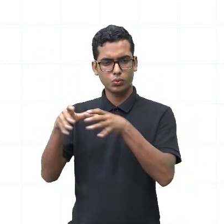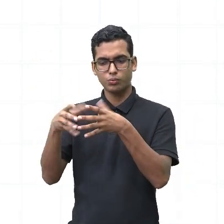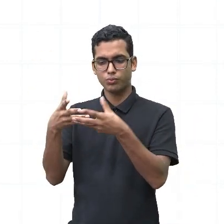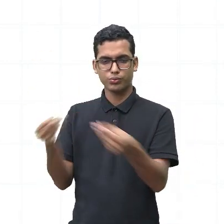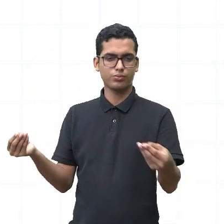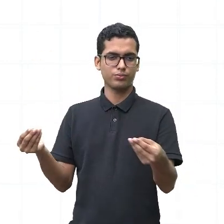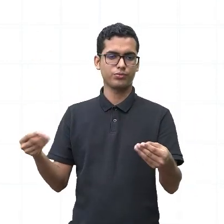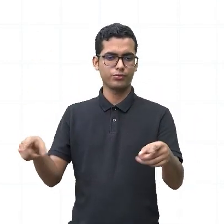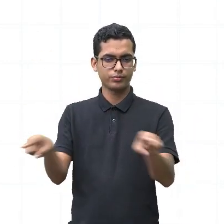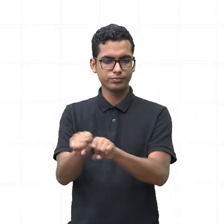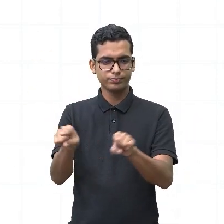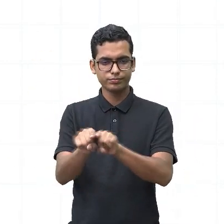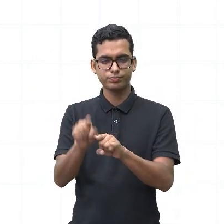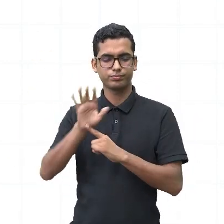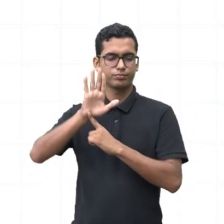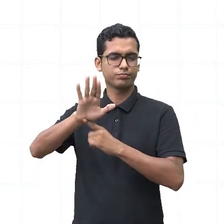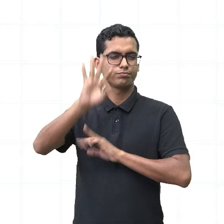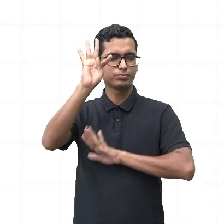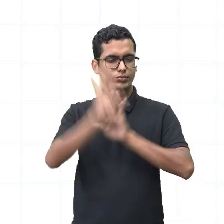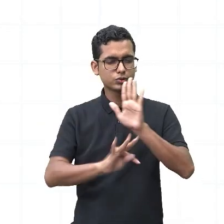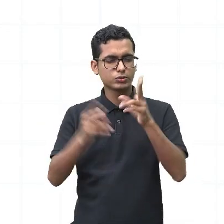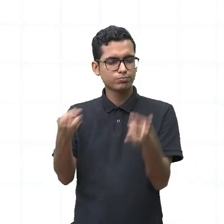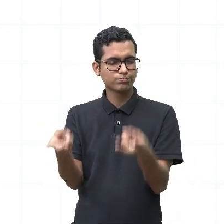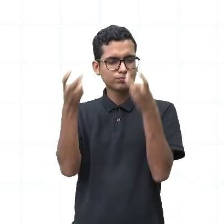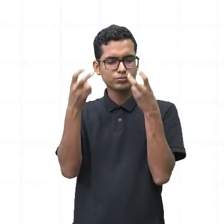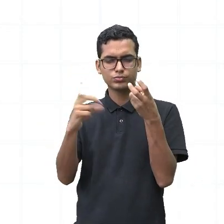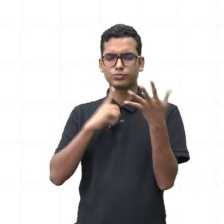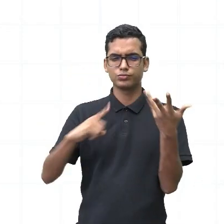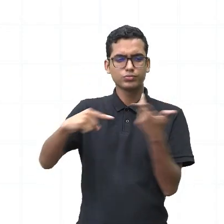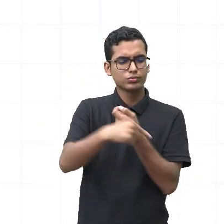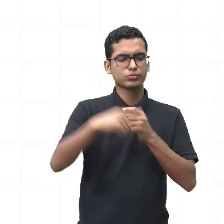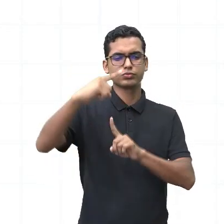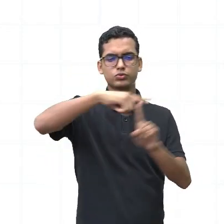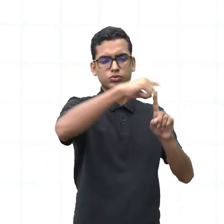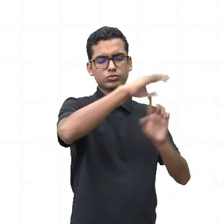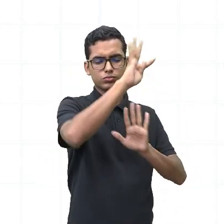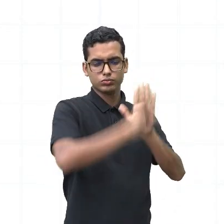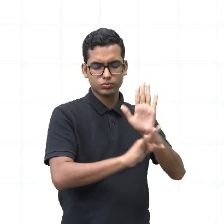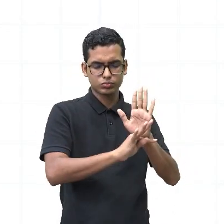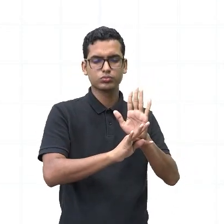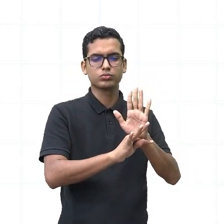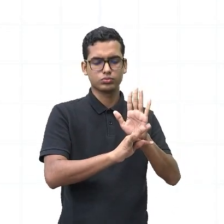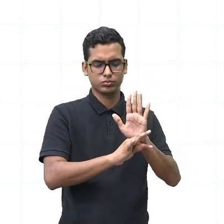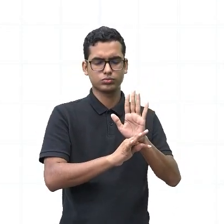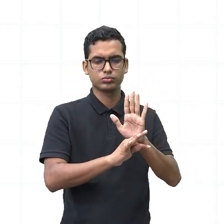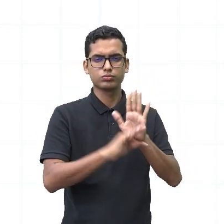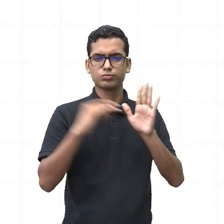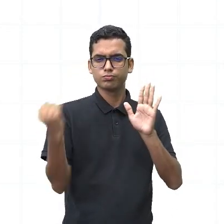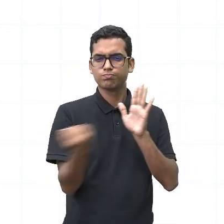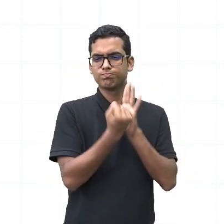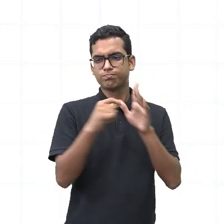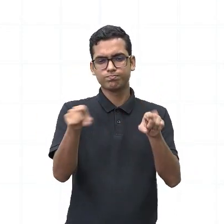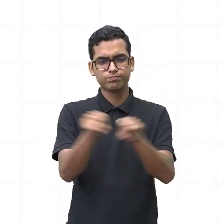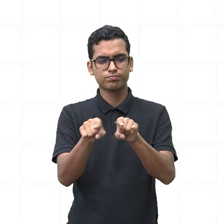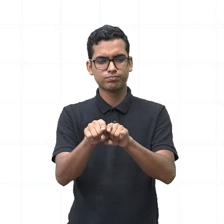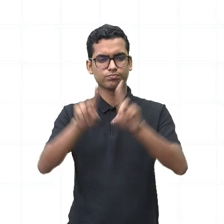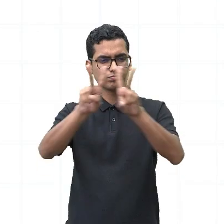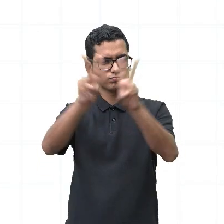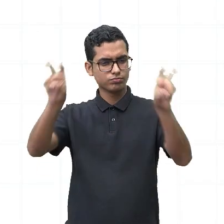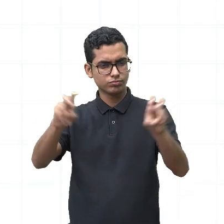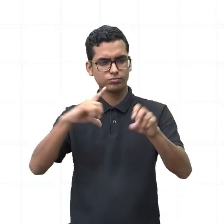que, nesse texto, eu tenho várias marcas tipográficas, certo? Vejam aí que no título eu